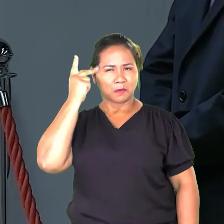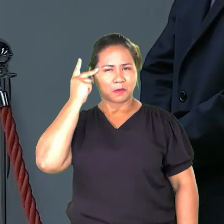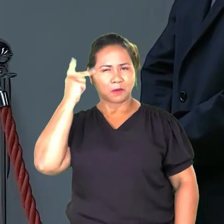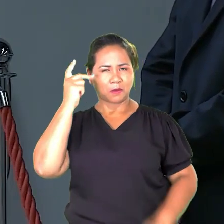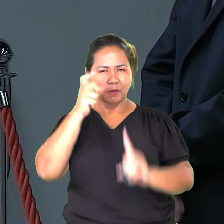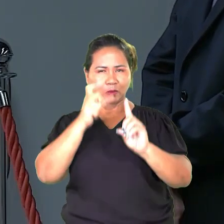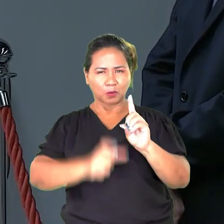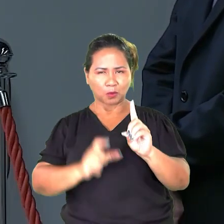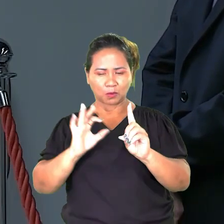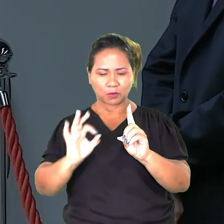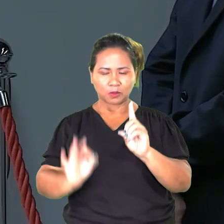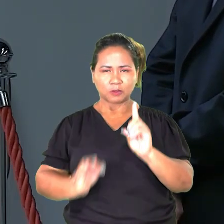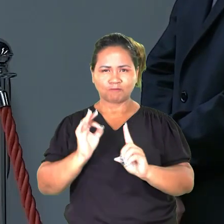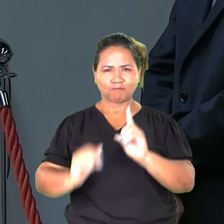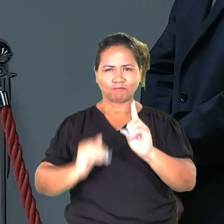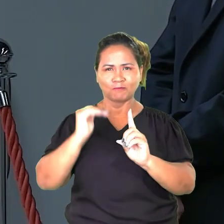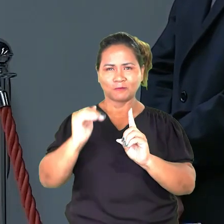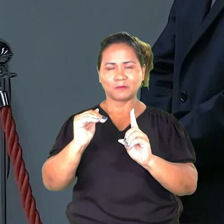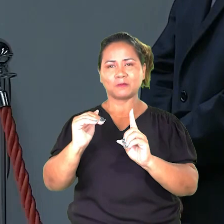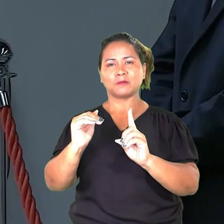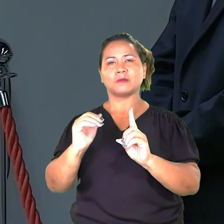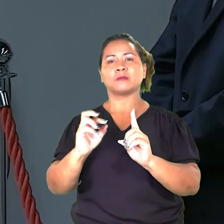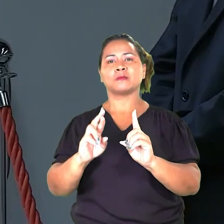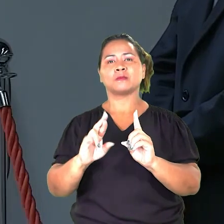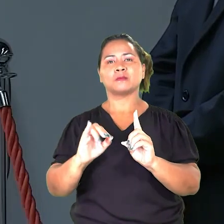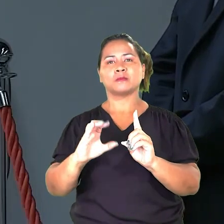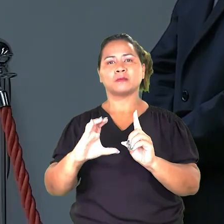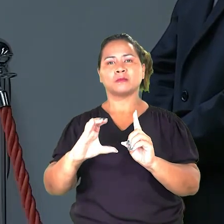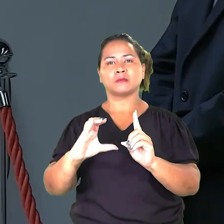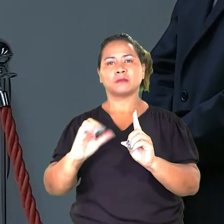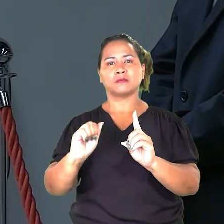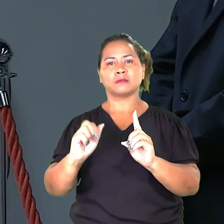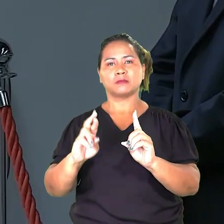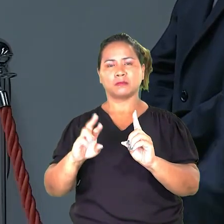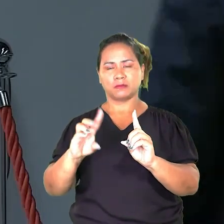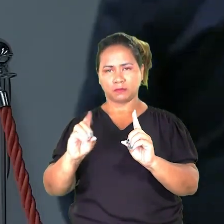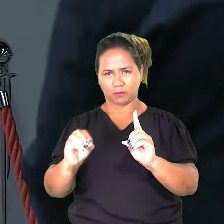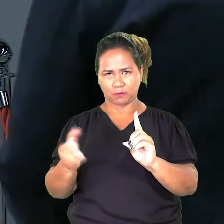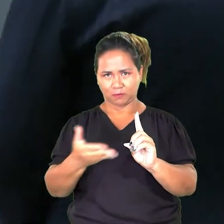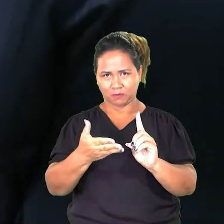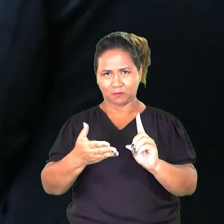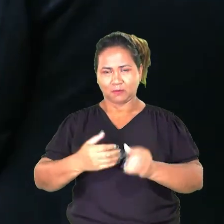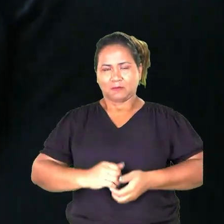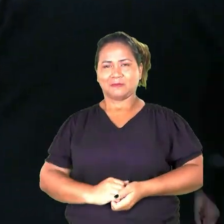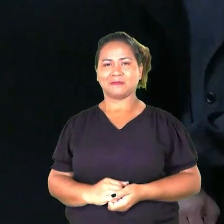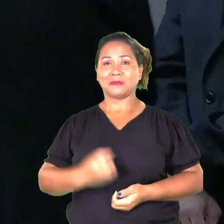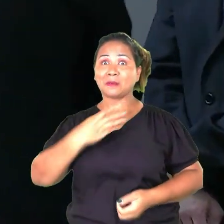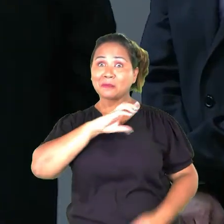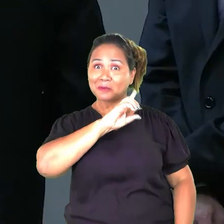o desembargador Ricardo Maíra Anaf, para proferir suas palavras.